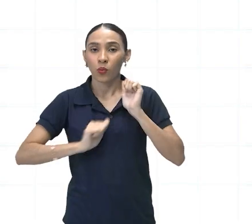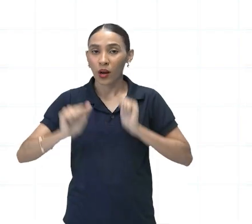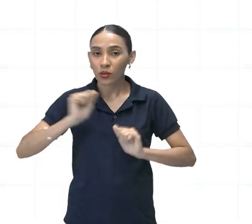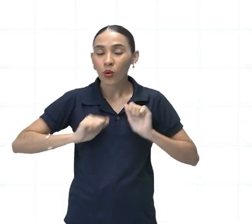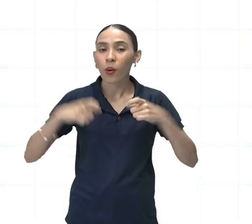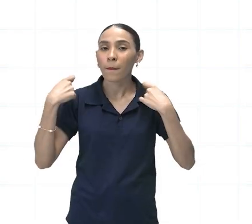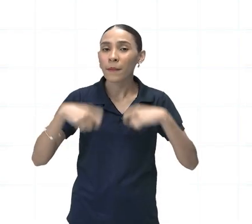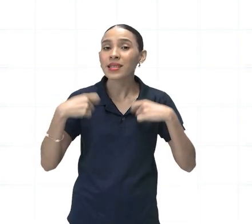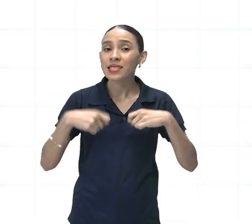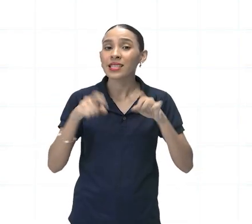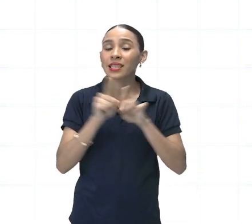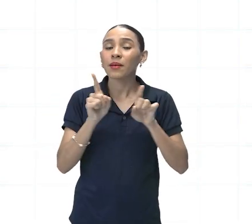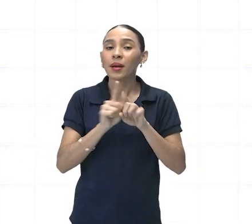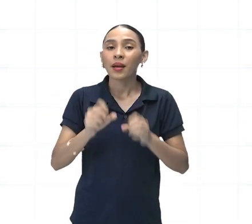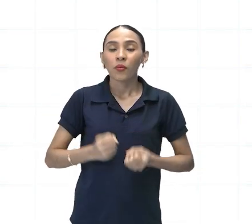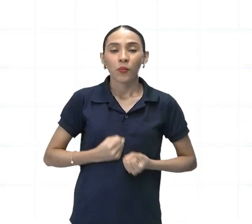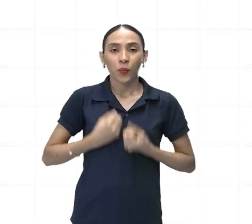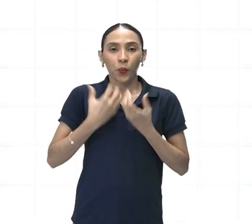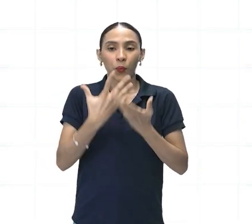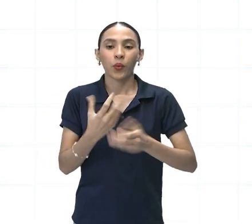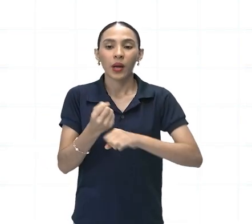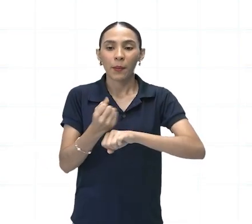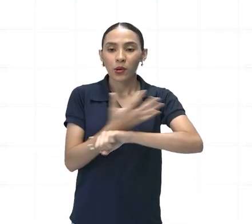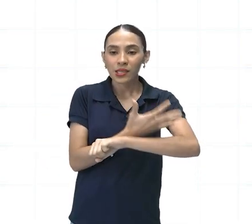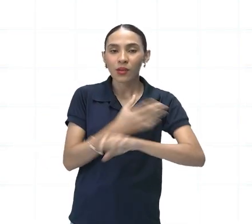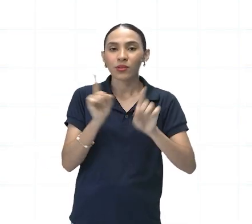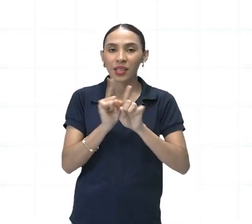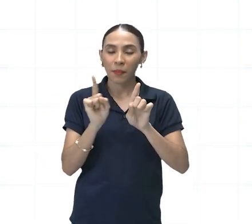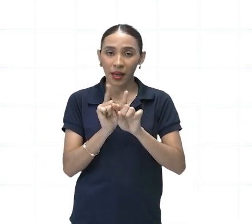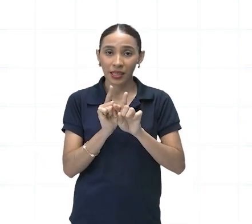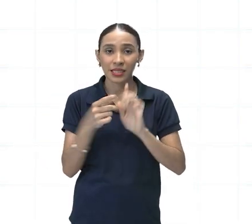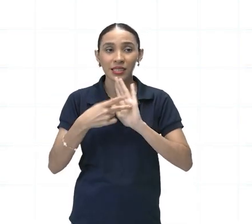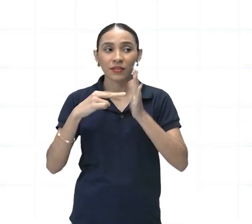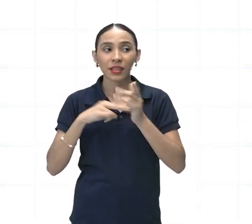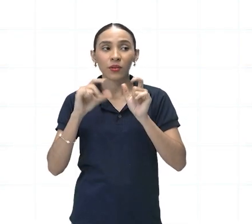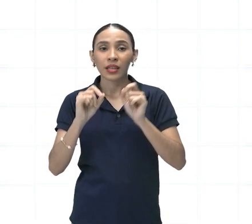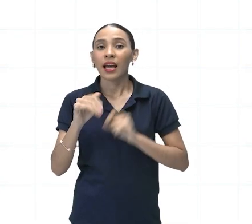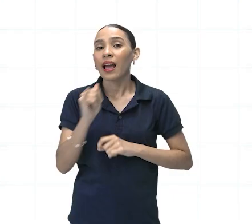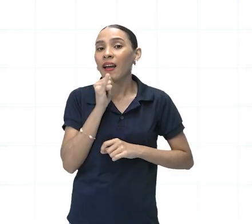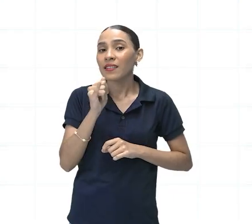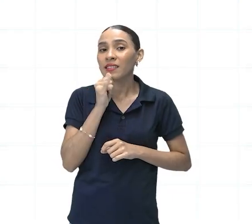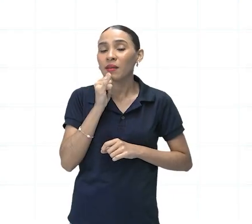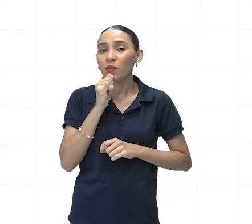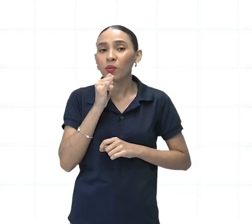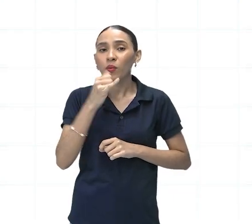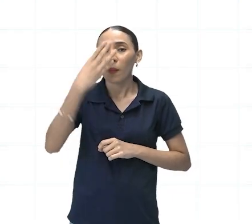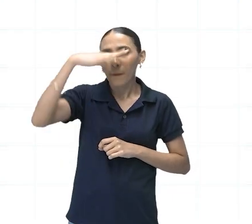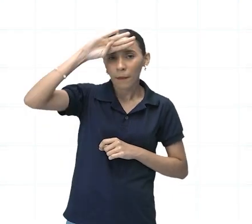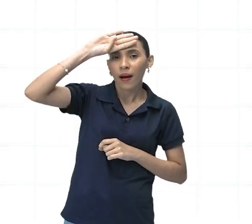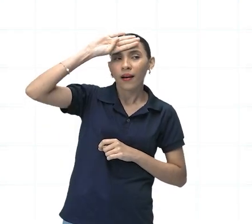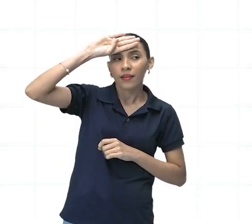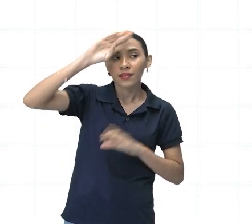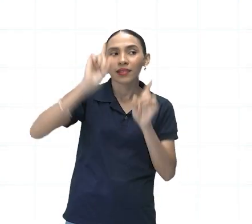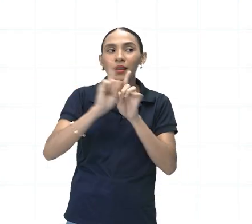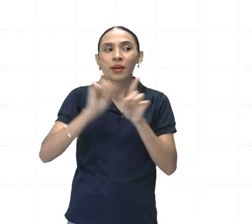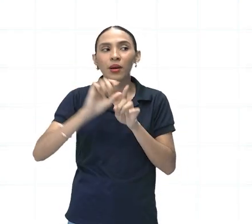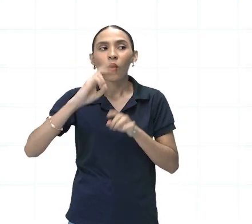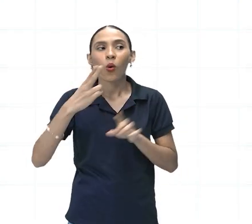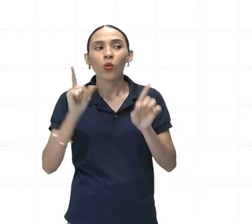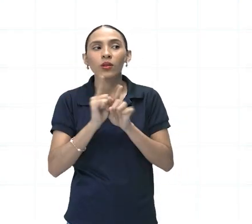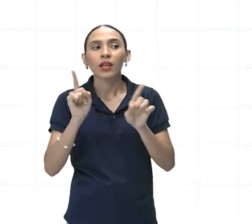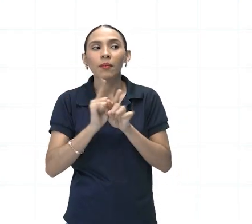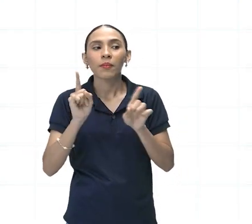que passar emoções ao público. Ou seja, por exemplo, se for uma tragédia, ele tem que passar